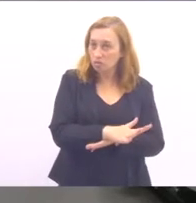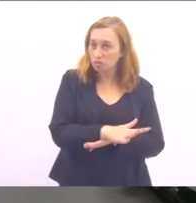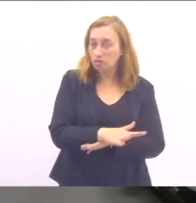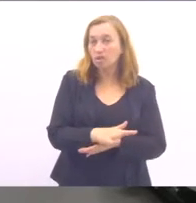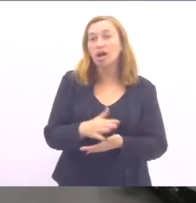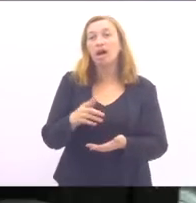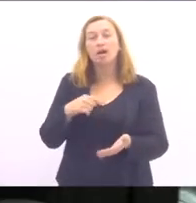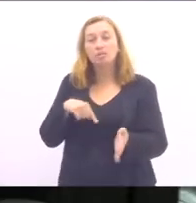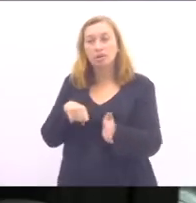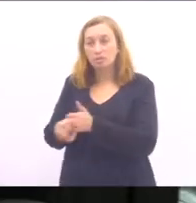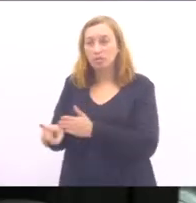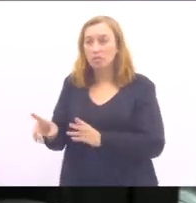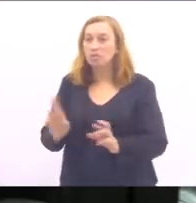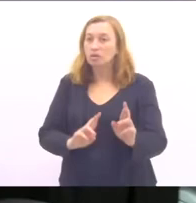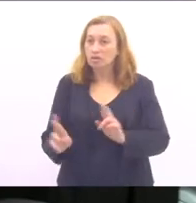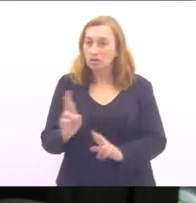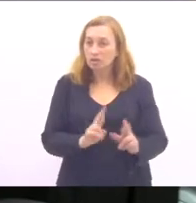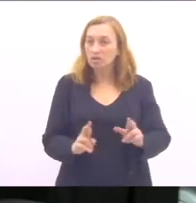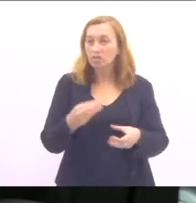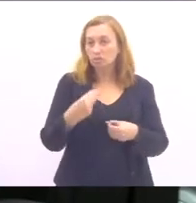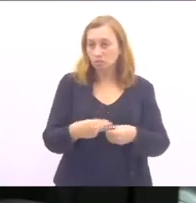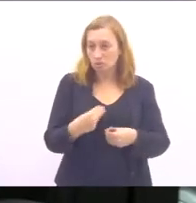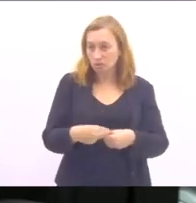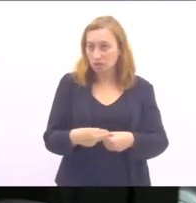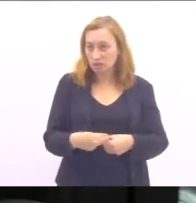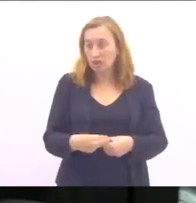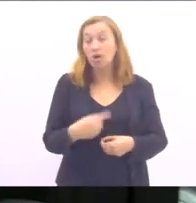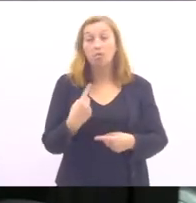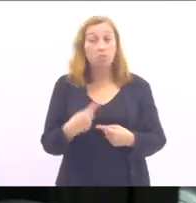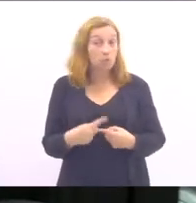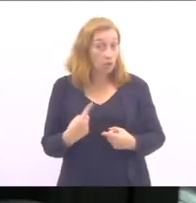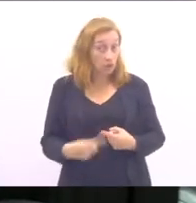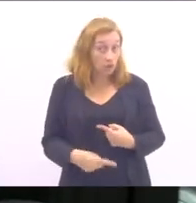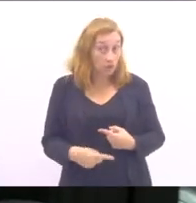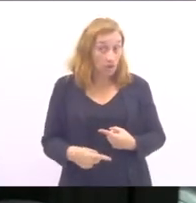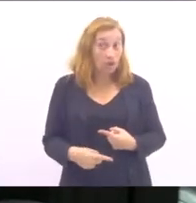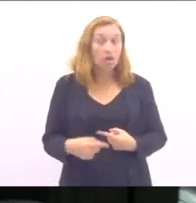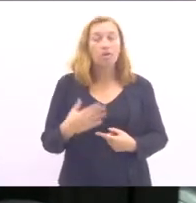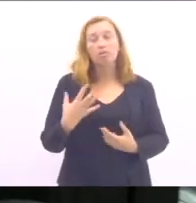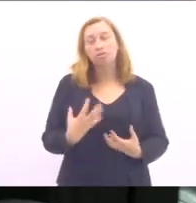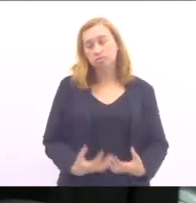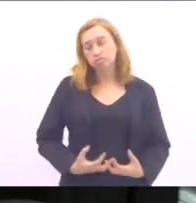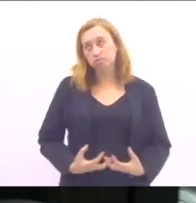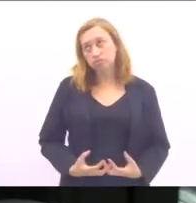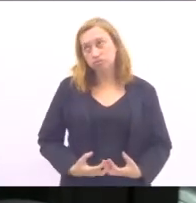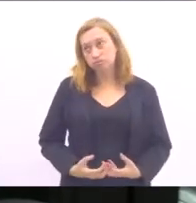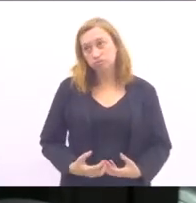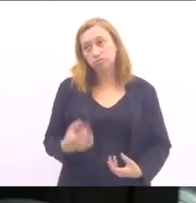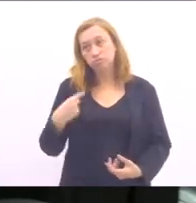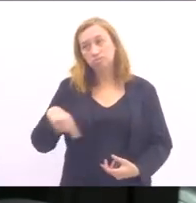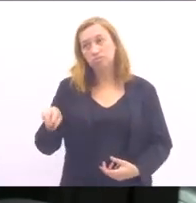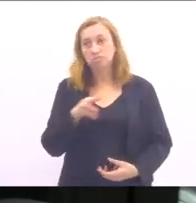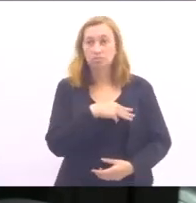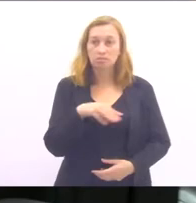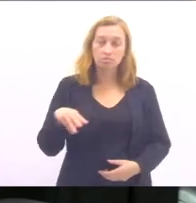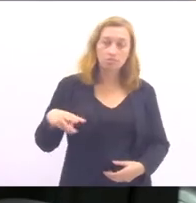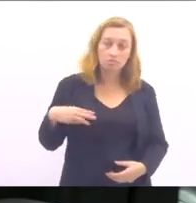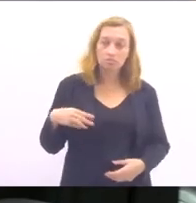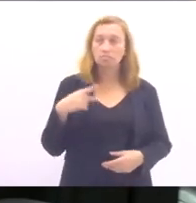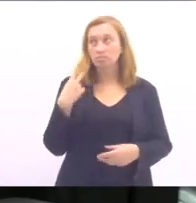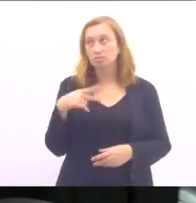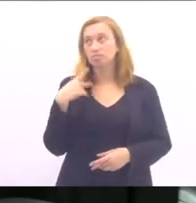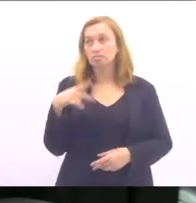minha pergunta, com relação aos municípios, porque eu já cansei de ir para o Ministério Público por causa disso e